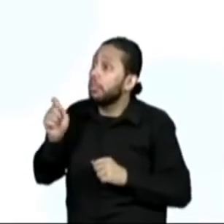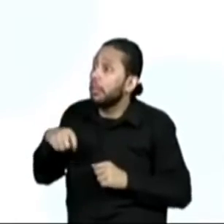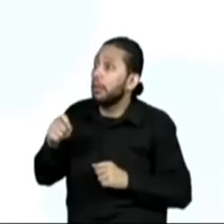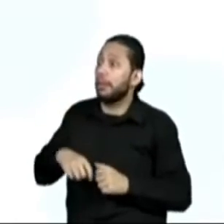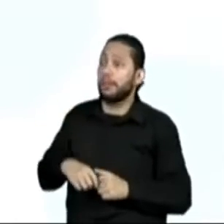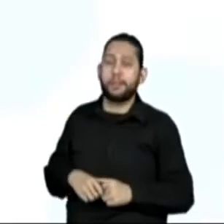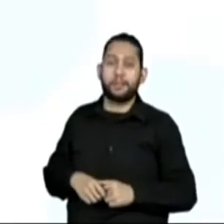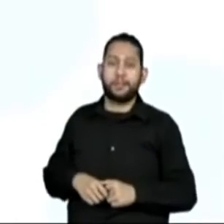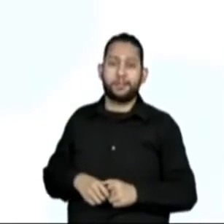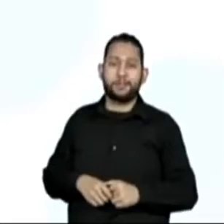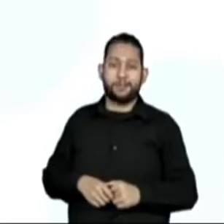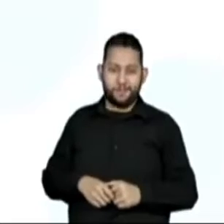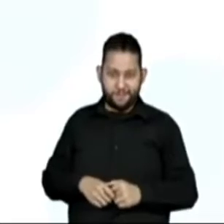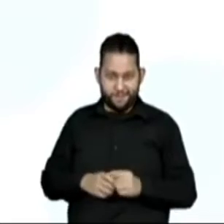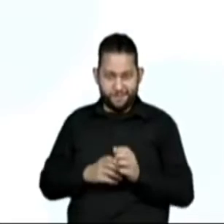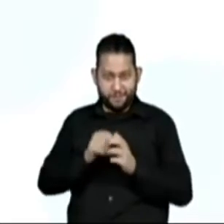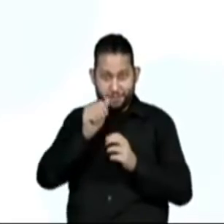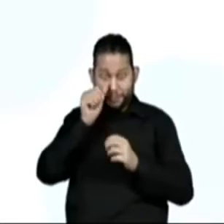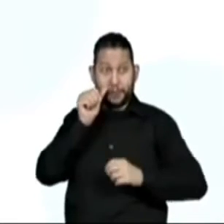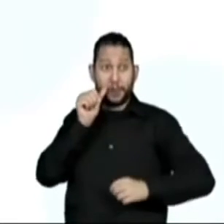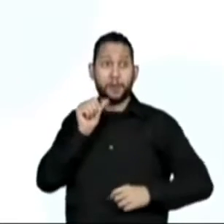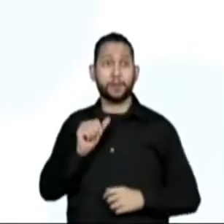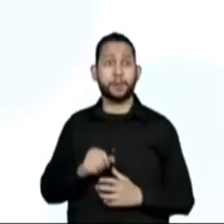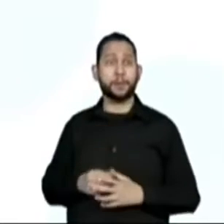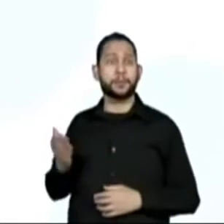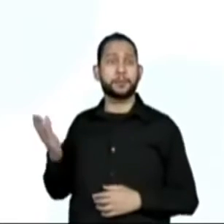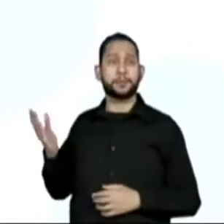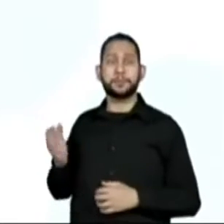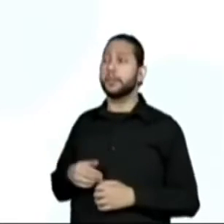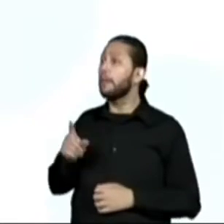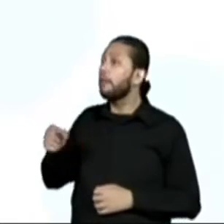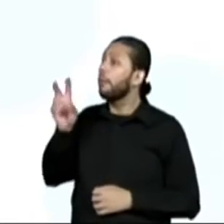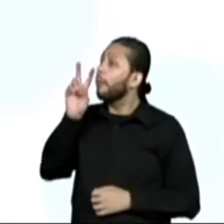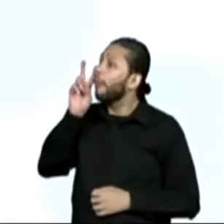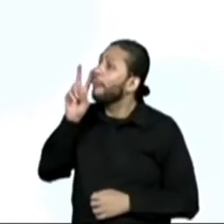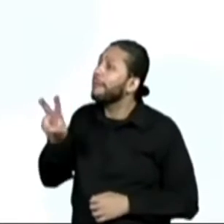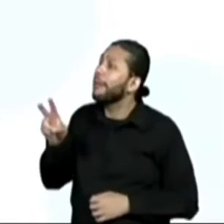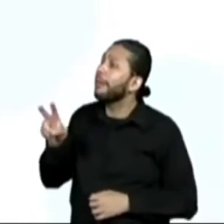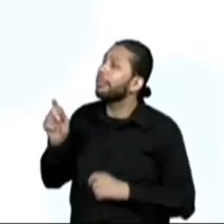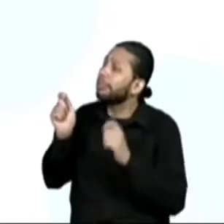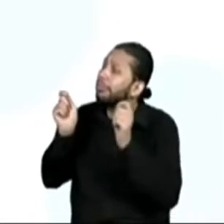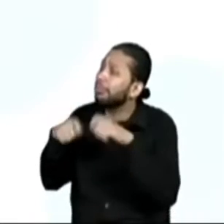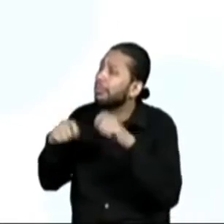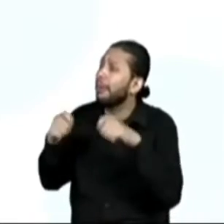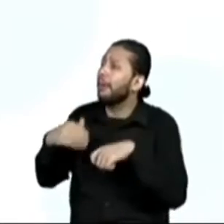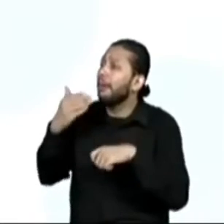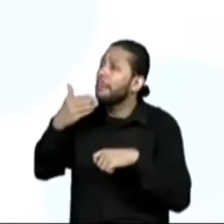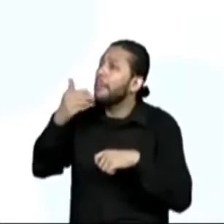É para te ver melhor.